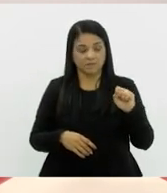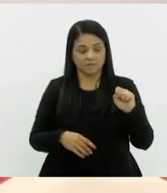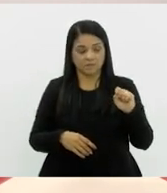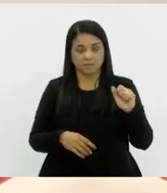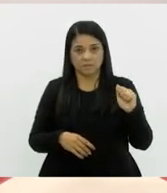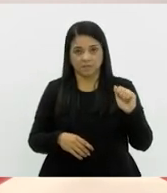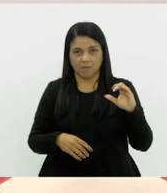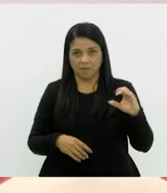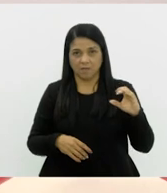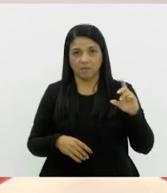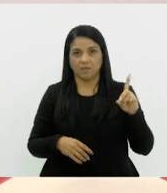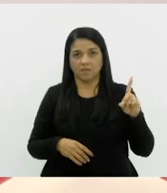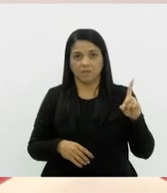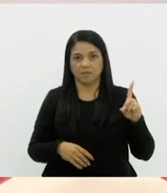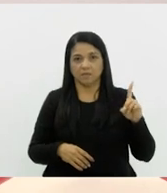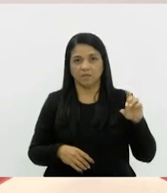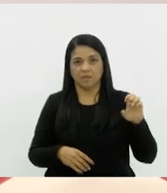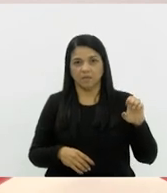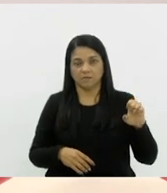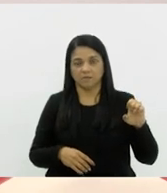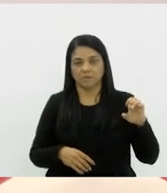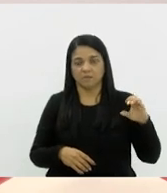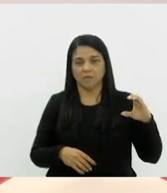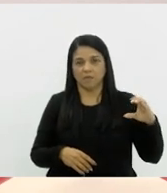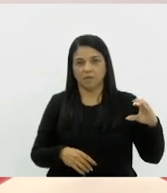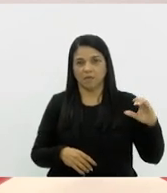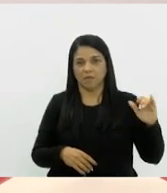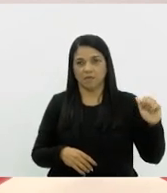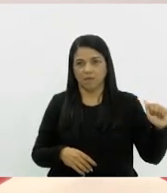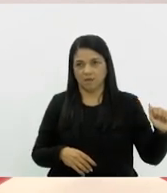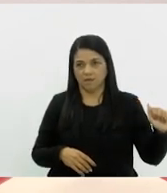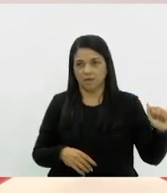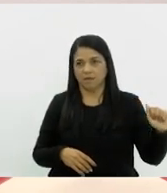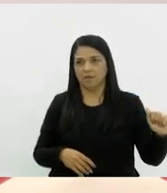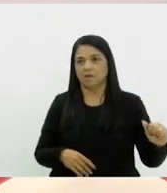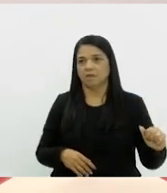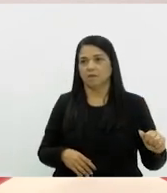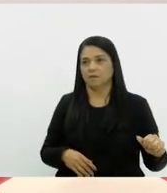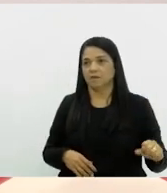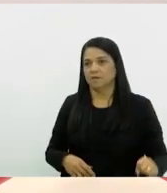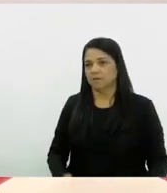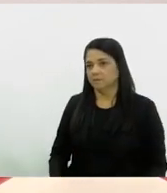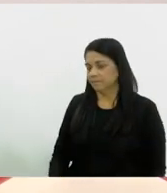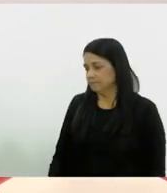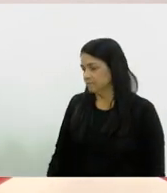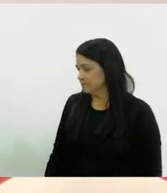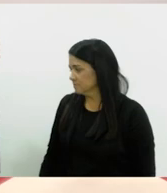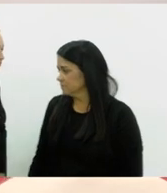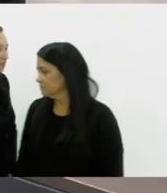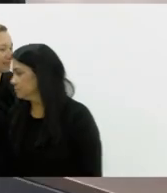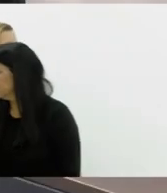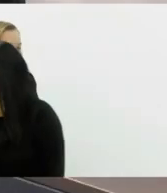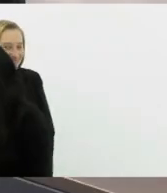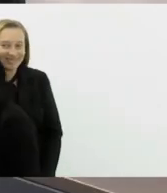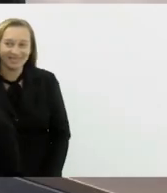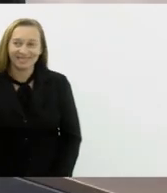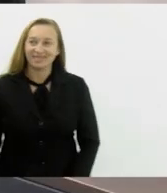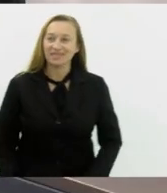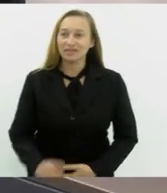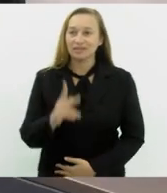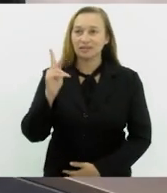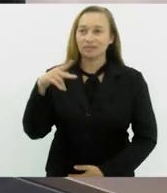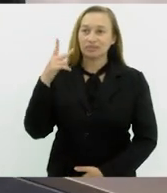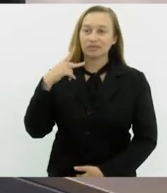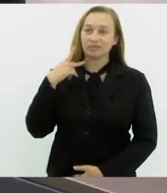DSEA. D-E-C-E-A. DSEA. Tá bom? Esse eu acabei de procurar com o Brigadeiro Pessanha aqui. O Firmino, que